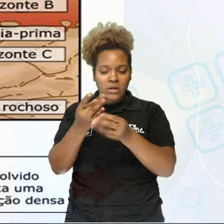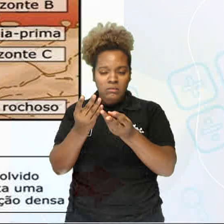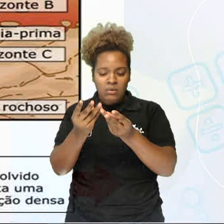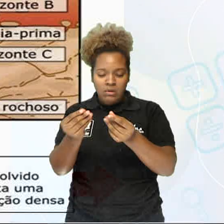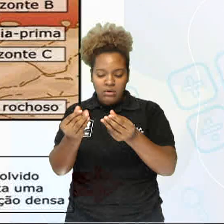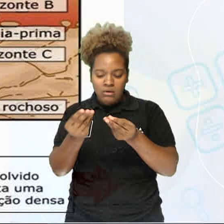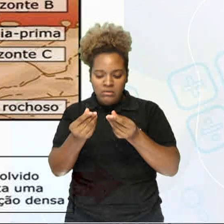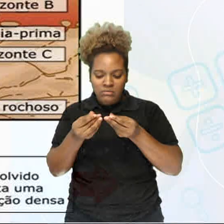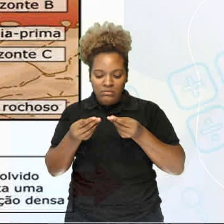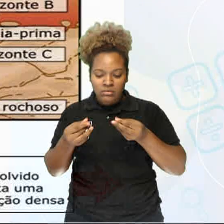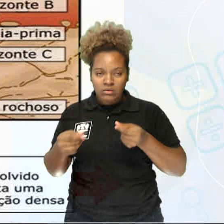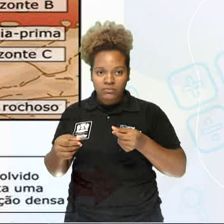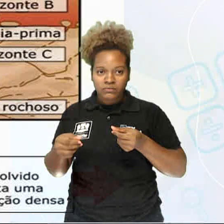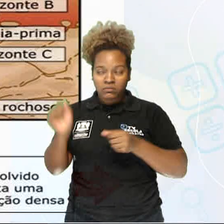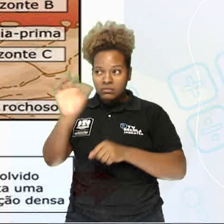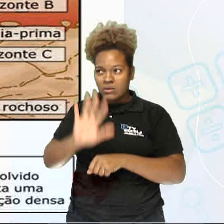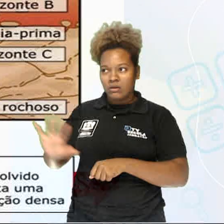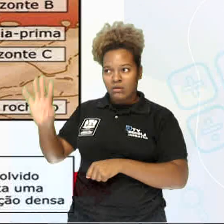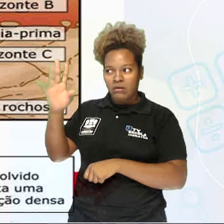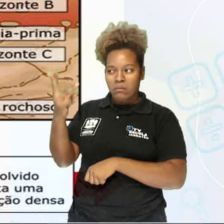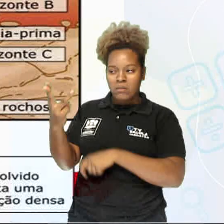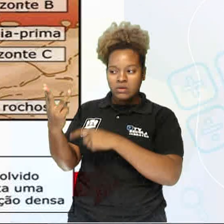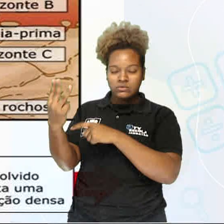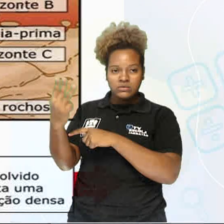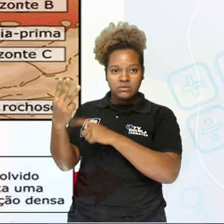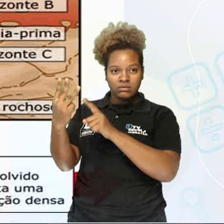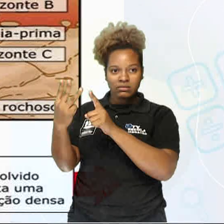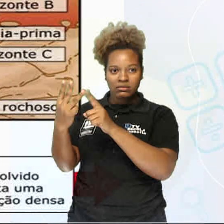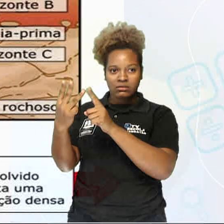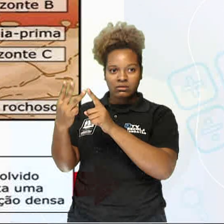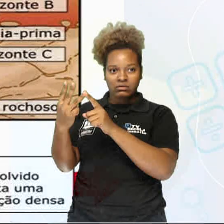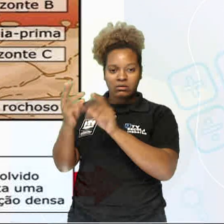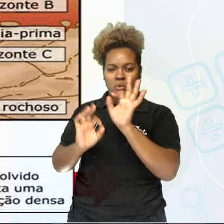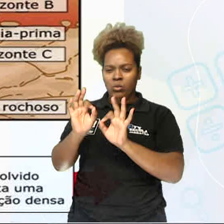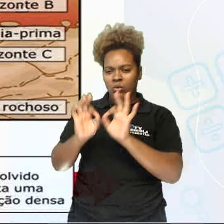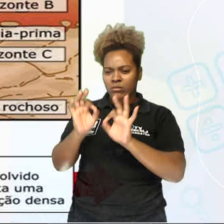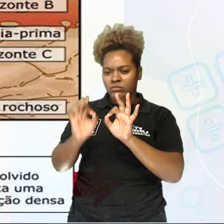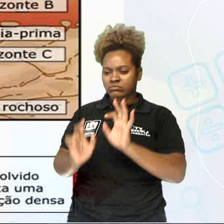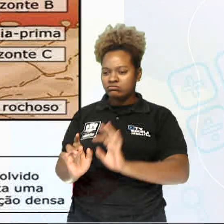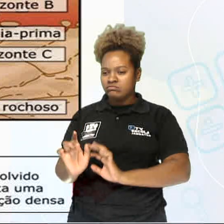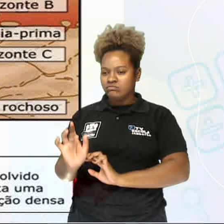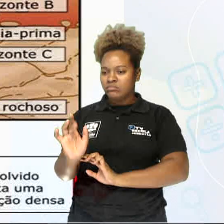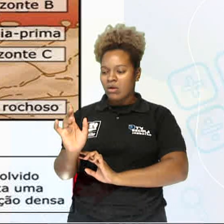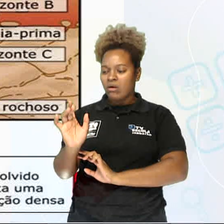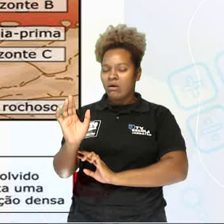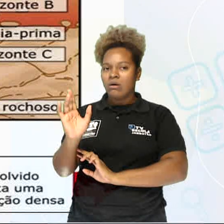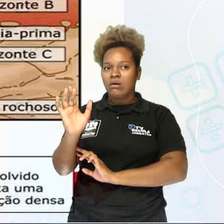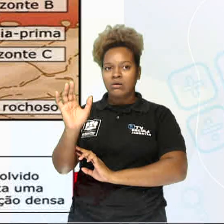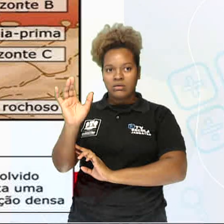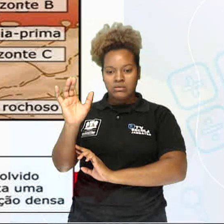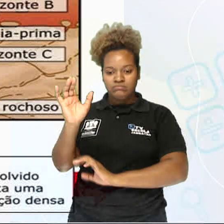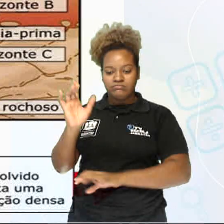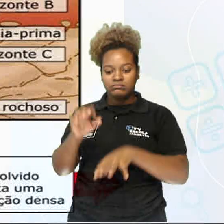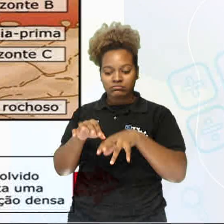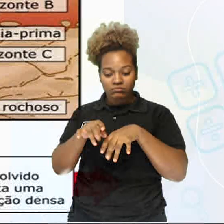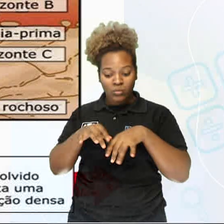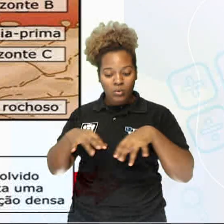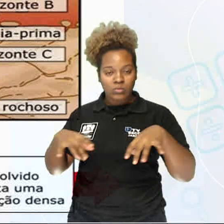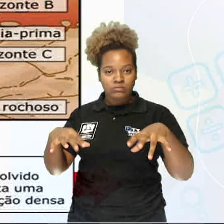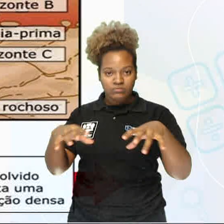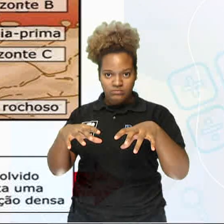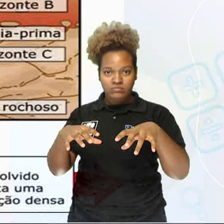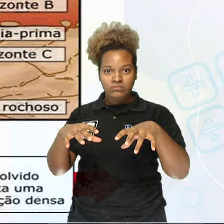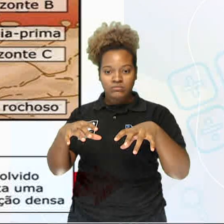vamos para a imagem 3, né, forma-se os horizontes. Começa aí a formar o solo e